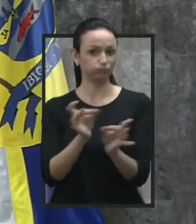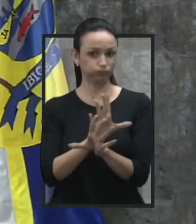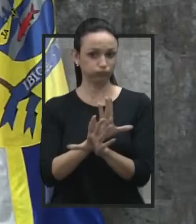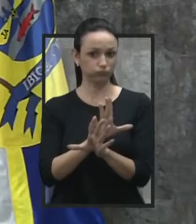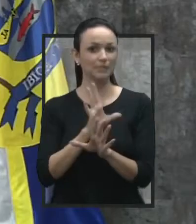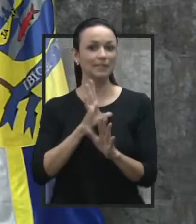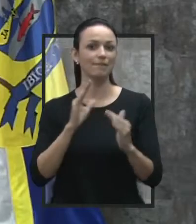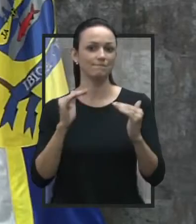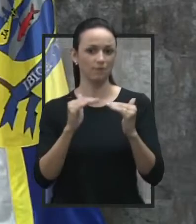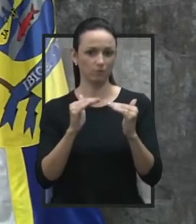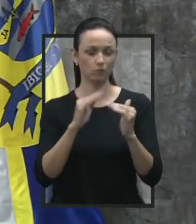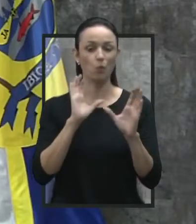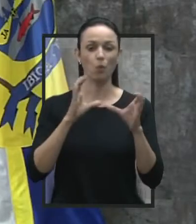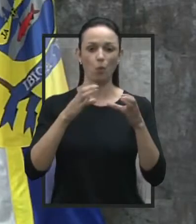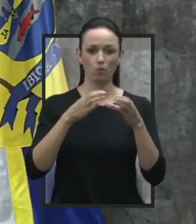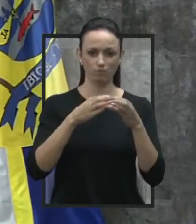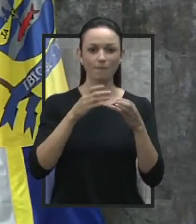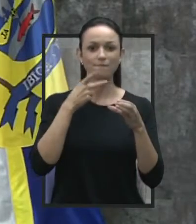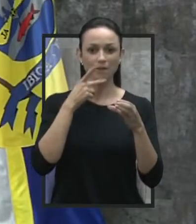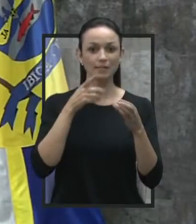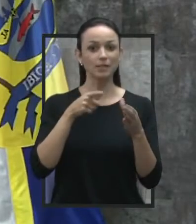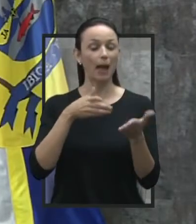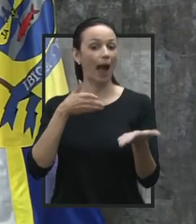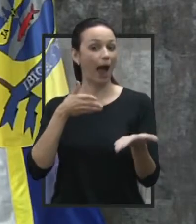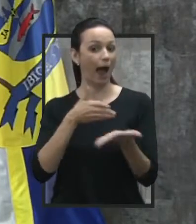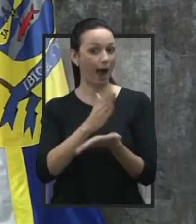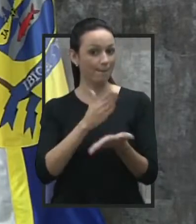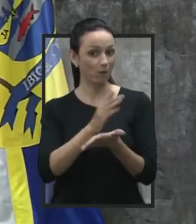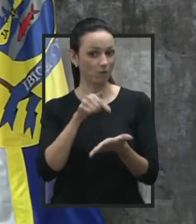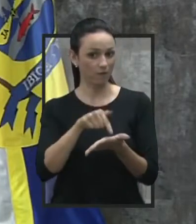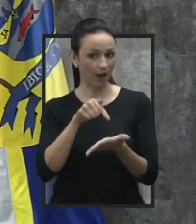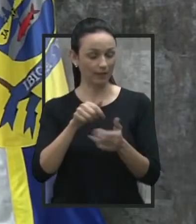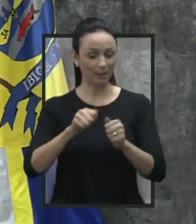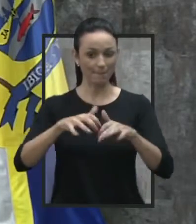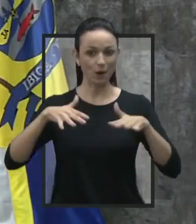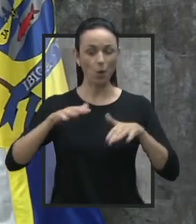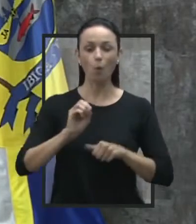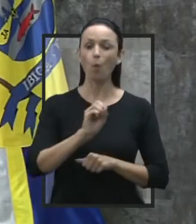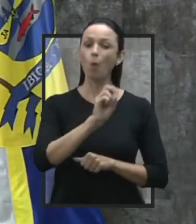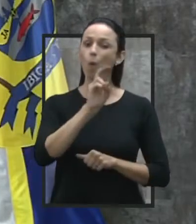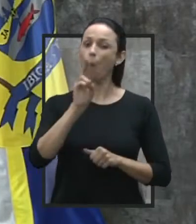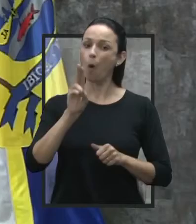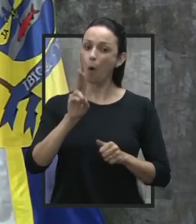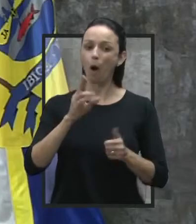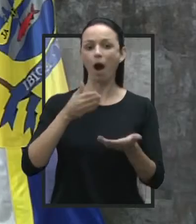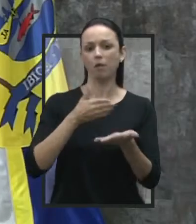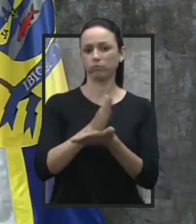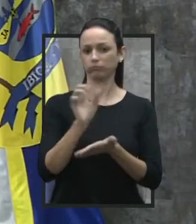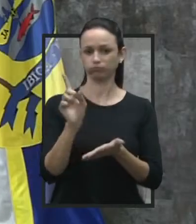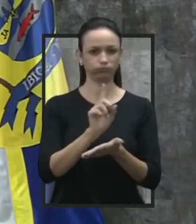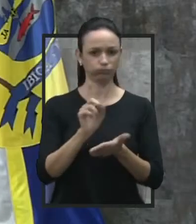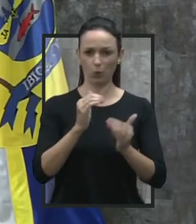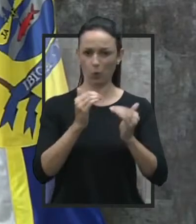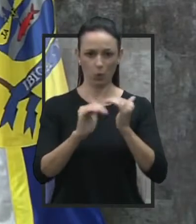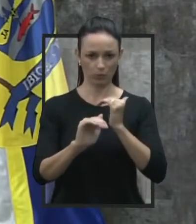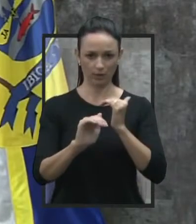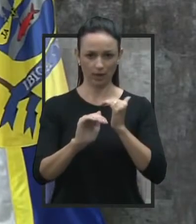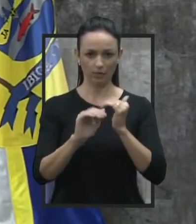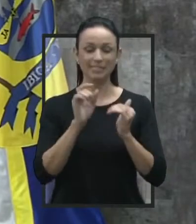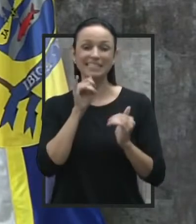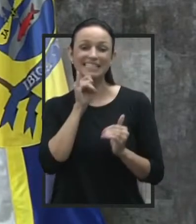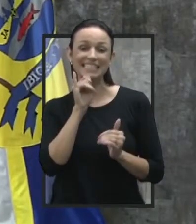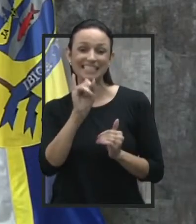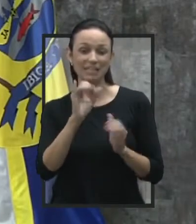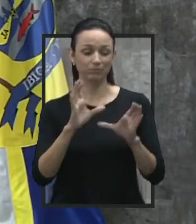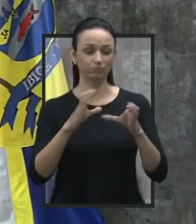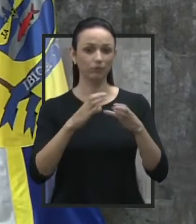quando a comissão recomenda que as emendas sejam aprovadas em plenário, ou um parecer contrário, caso a comissão tenha